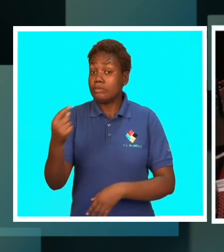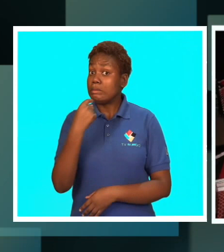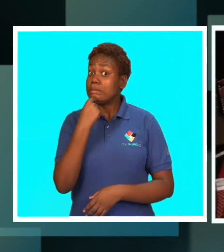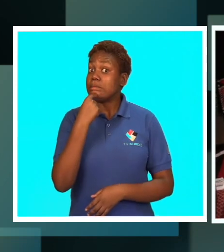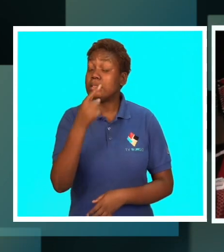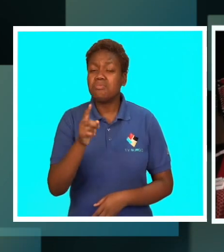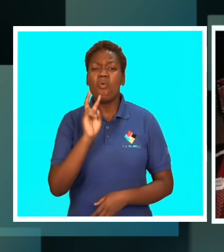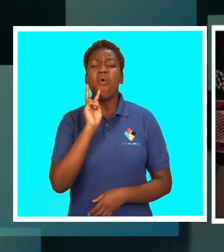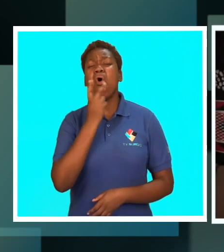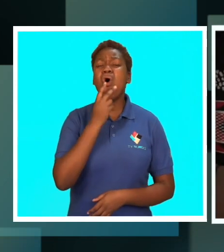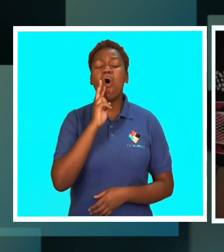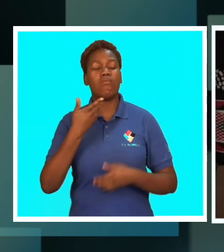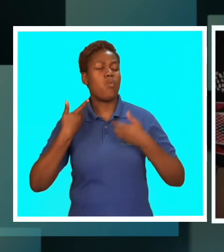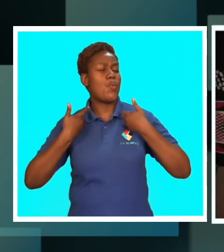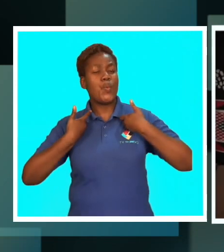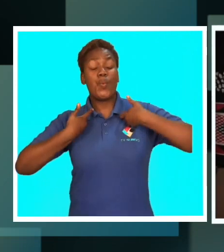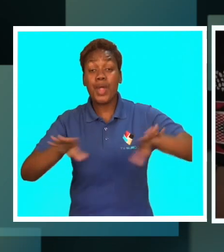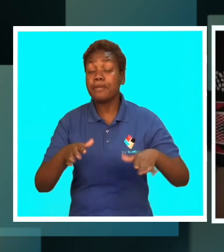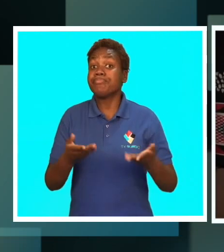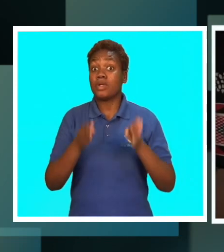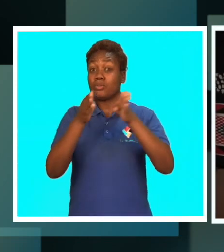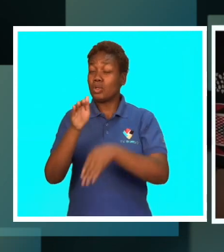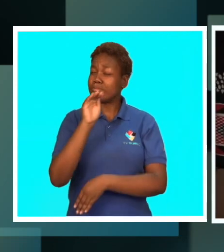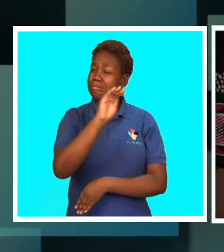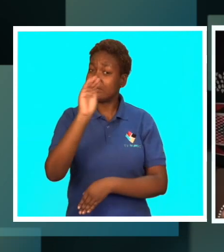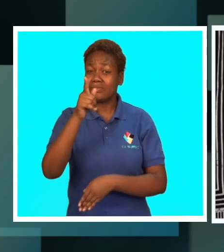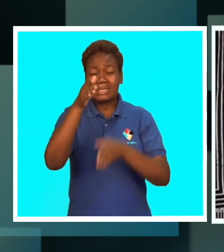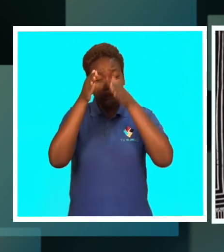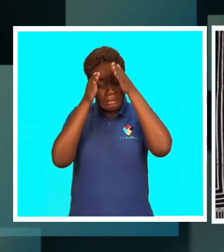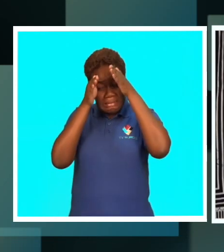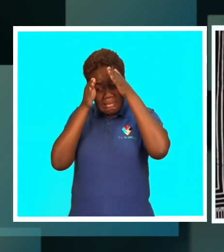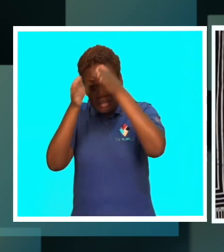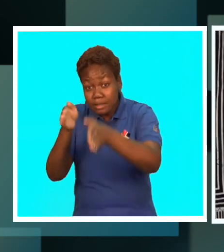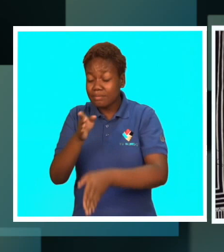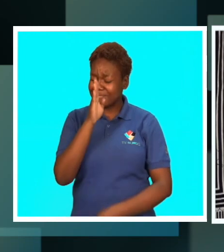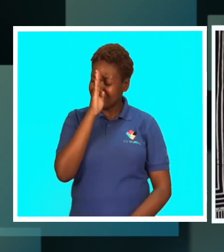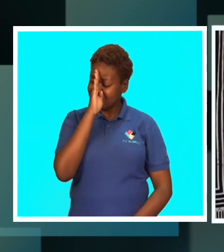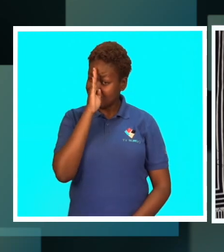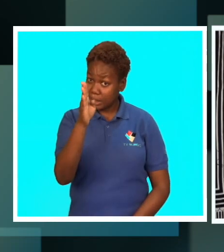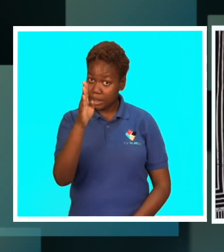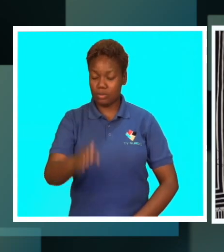Matt chama a atenção para a necessidade de os médicos tradicionais serem honestos.